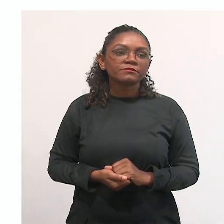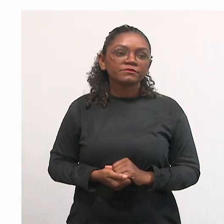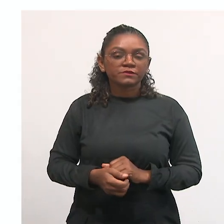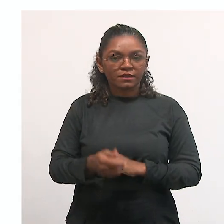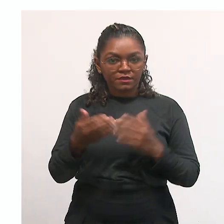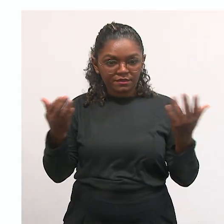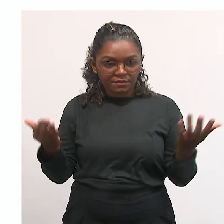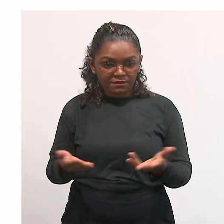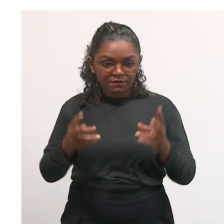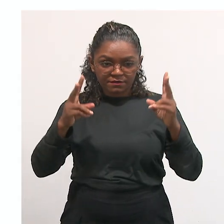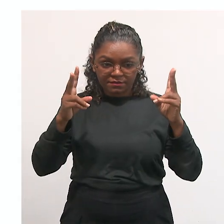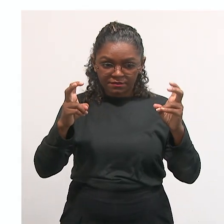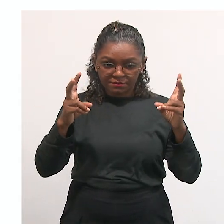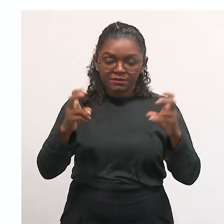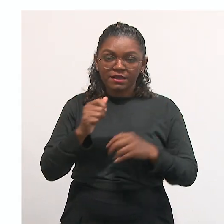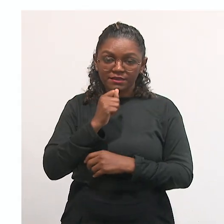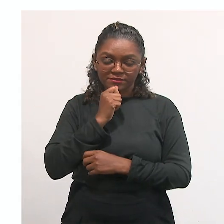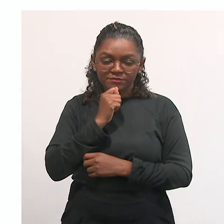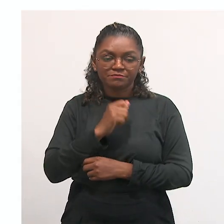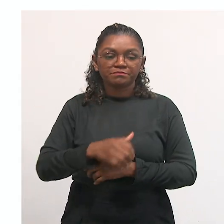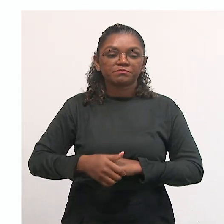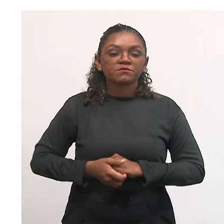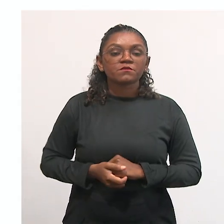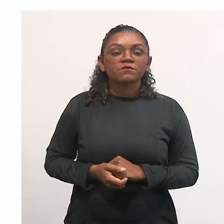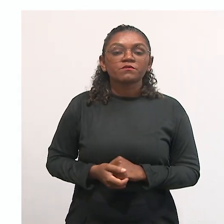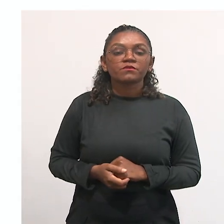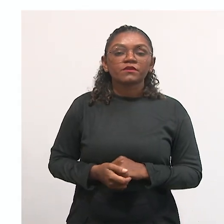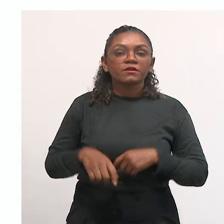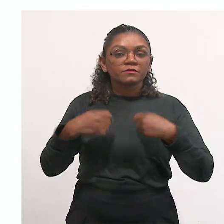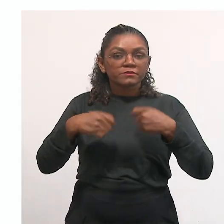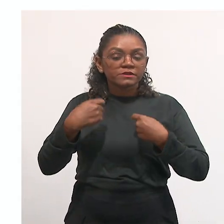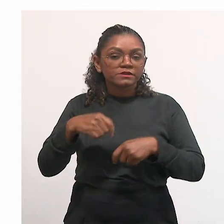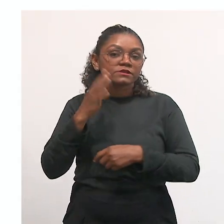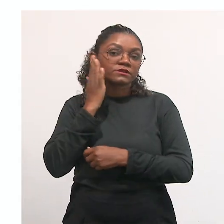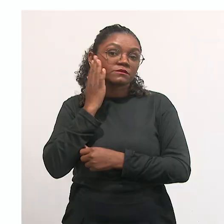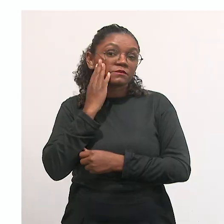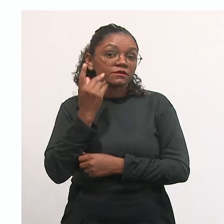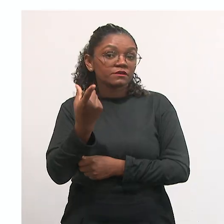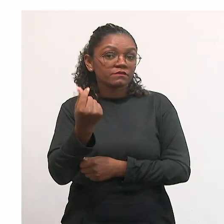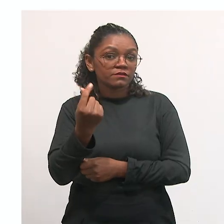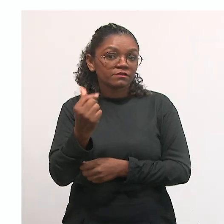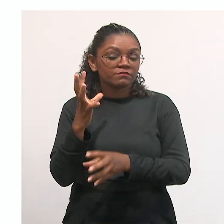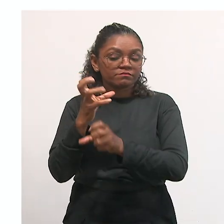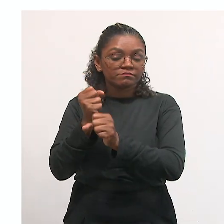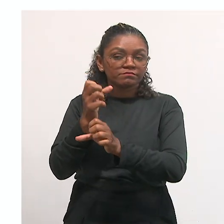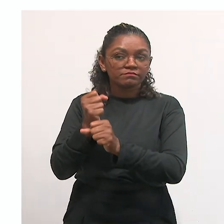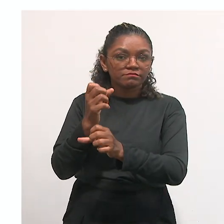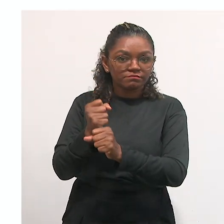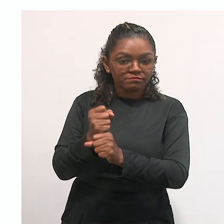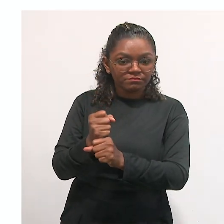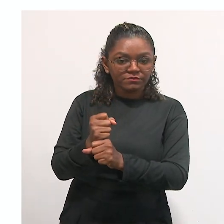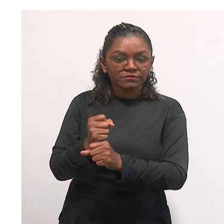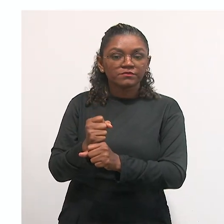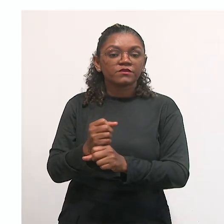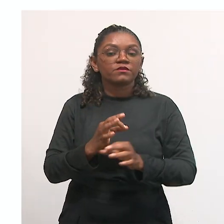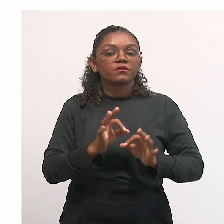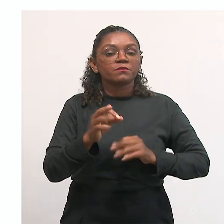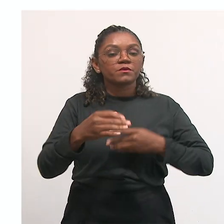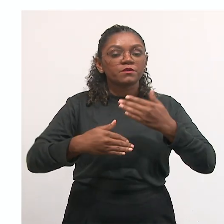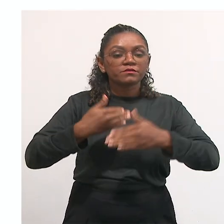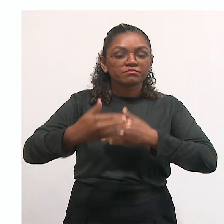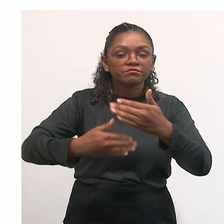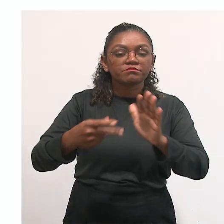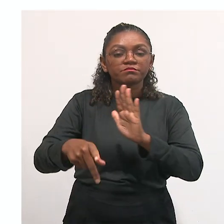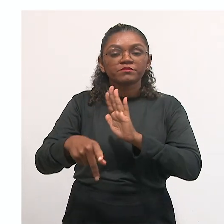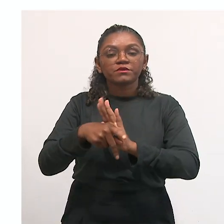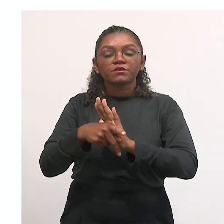Ainda falando sobre custos, ok? Determinar o orçamento, que é o processo de planejamento cujo objetivo é agregar